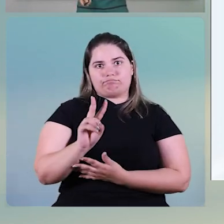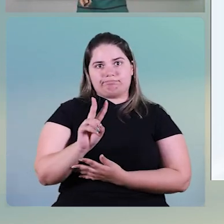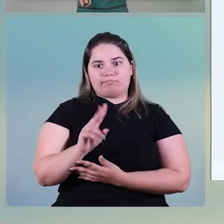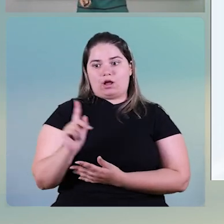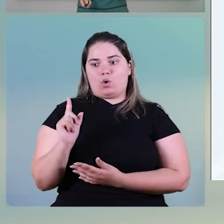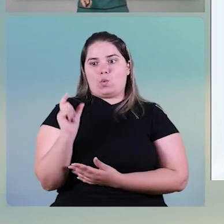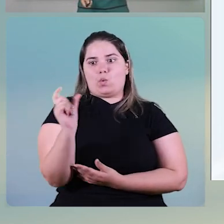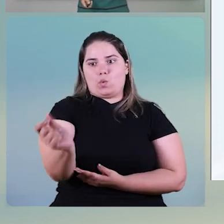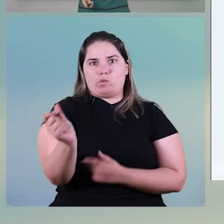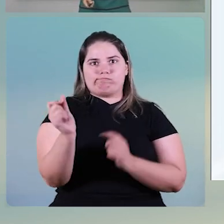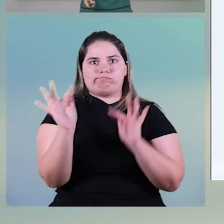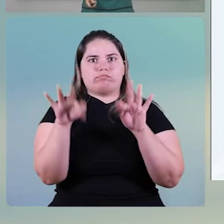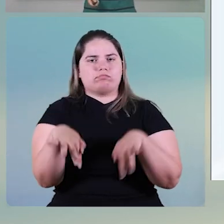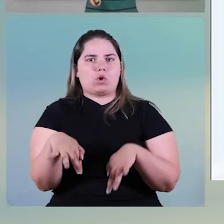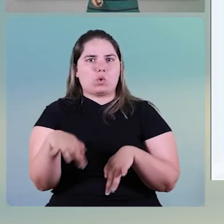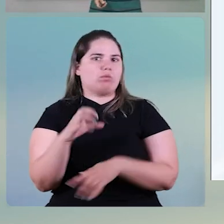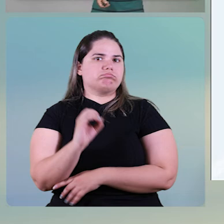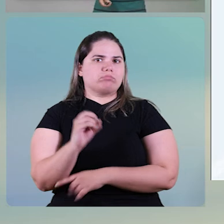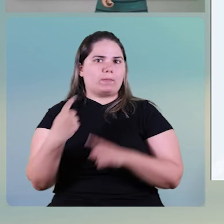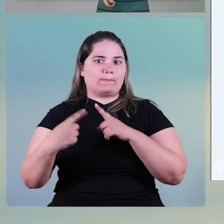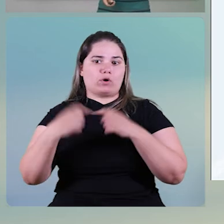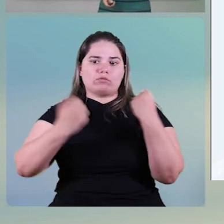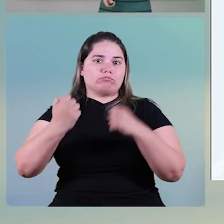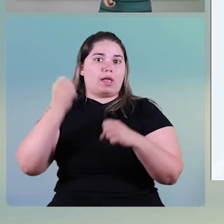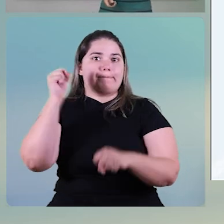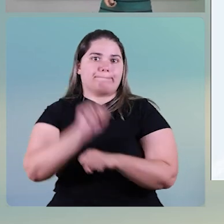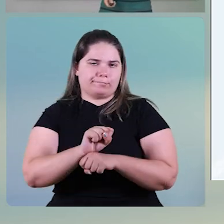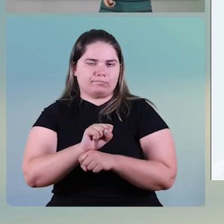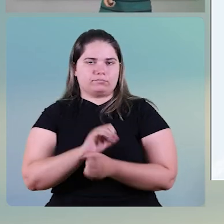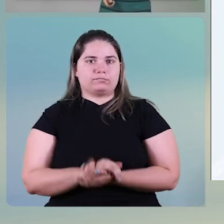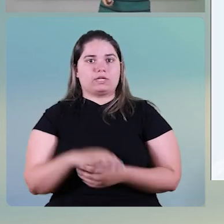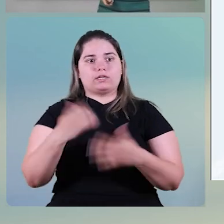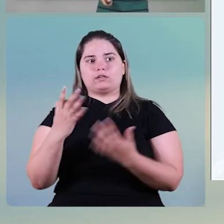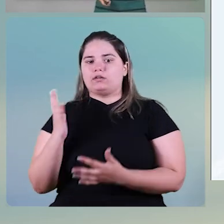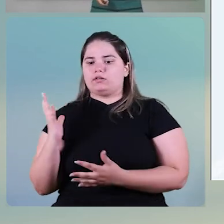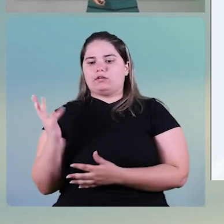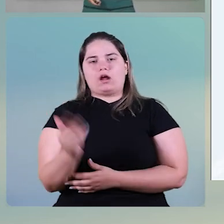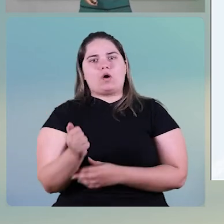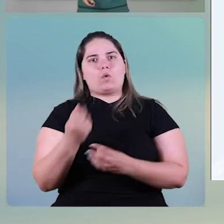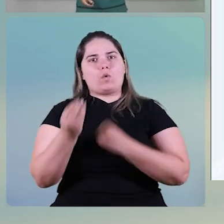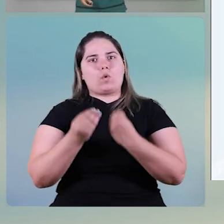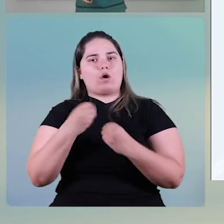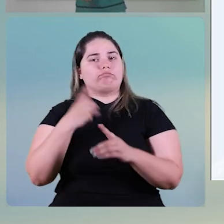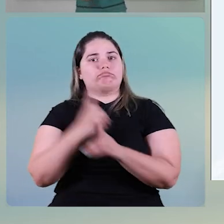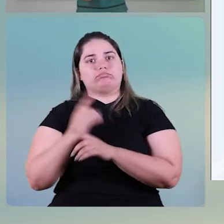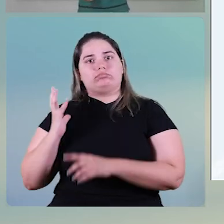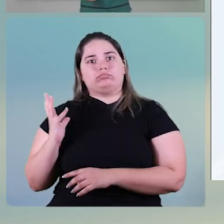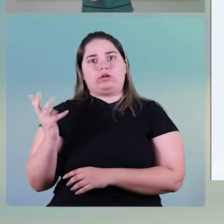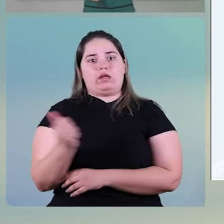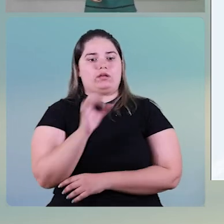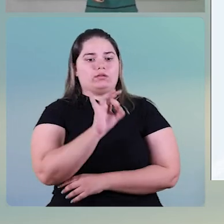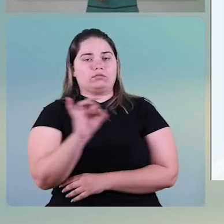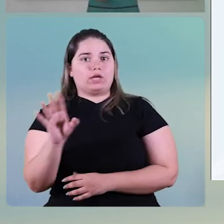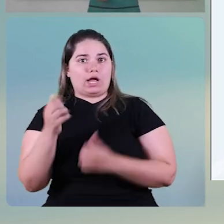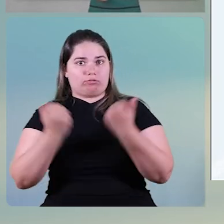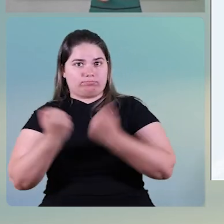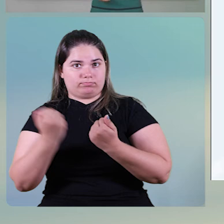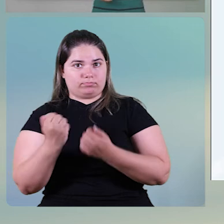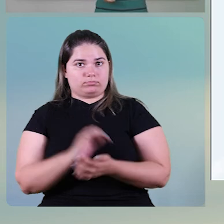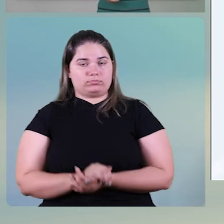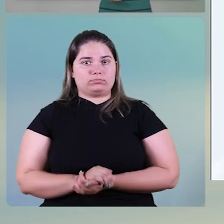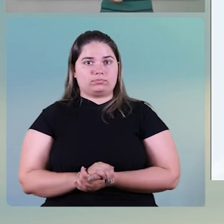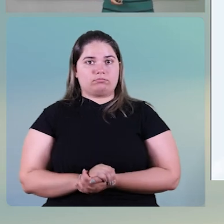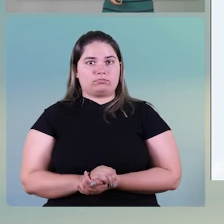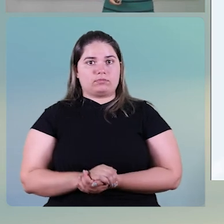parar. Vamos então determinar a aceleração. Qual é a aceleração de cada carro? A aceleração